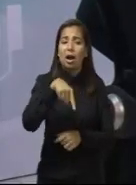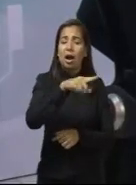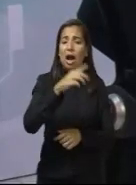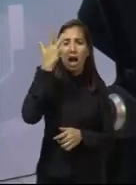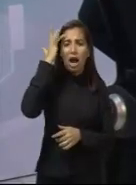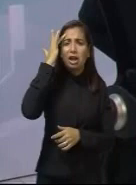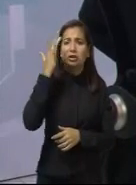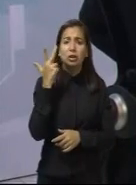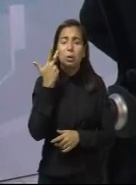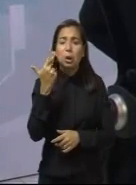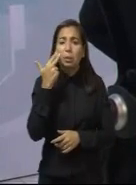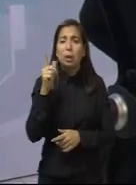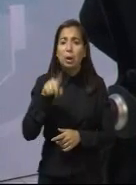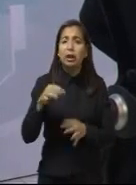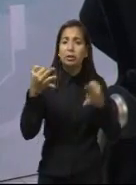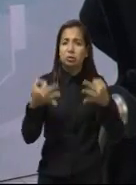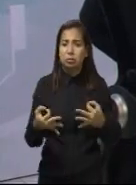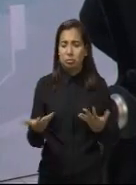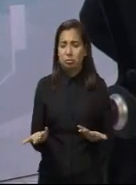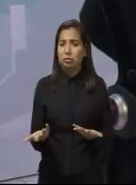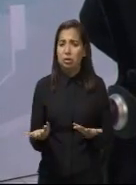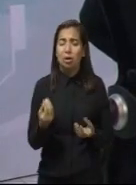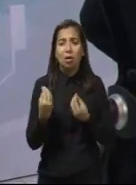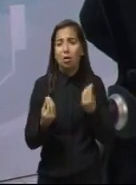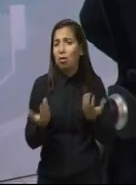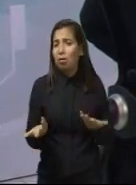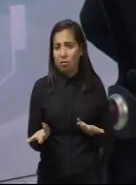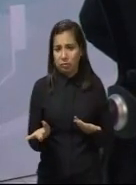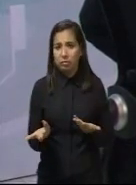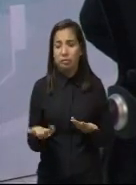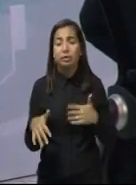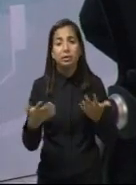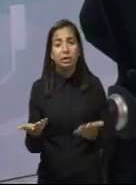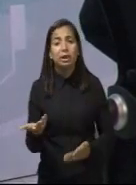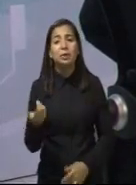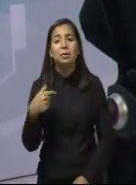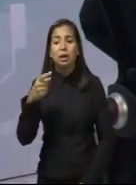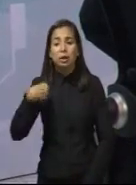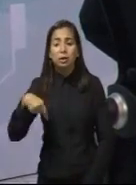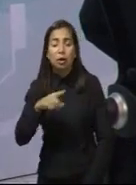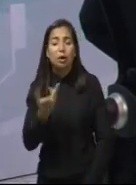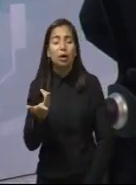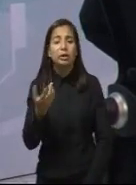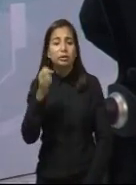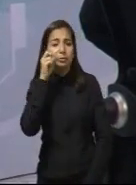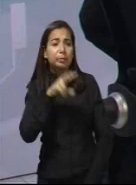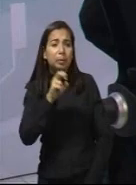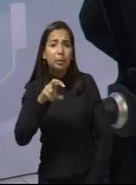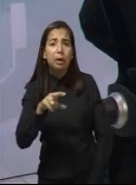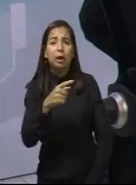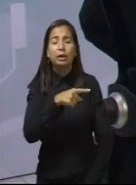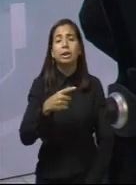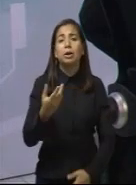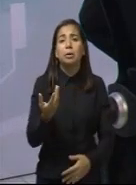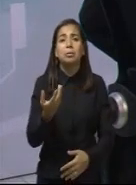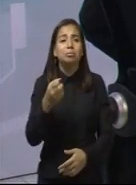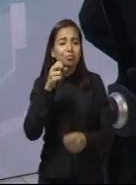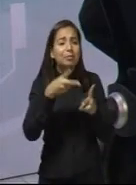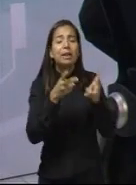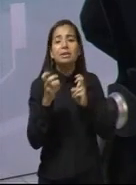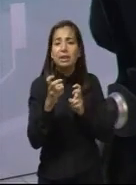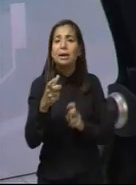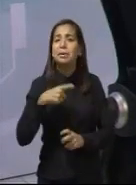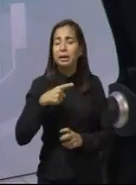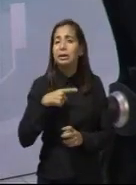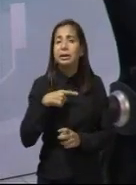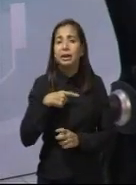processo pequeno, dessa coisa menor, mostra quão mal está a justiça